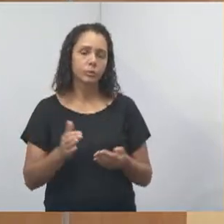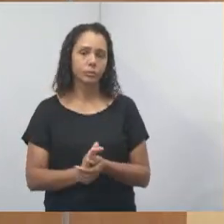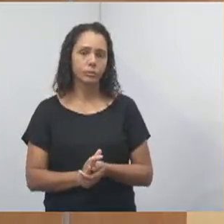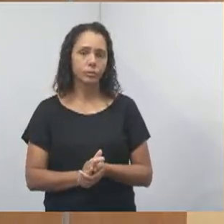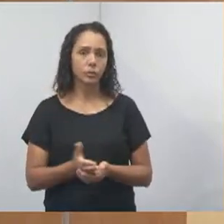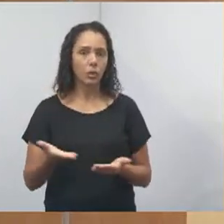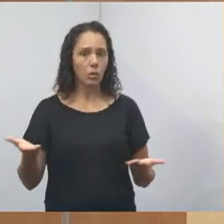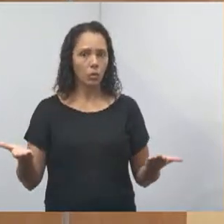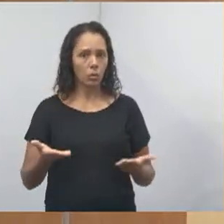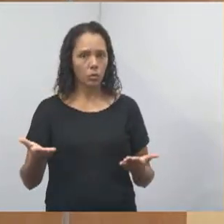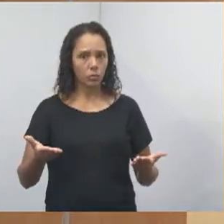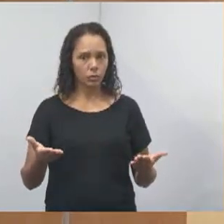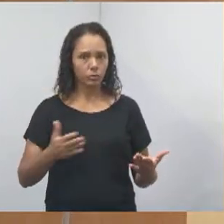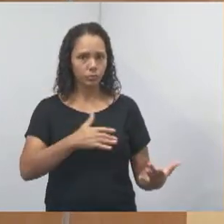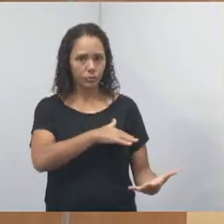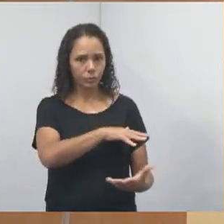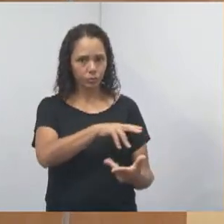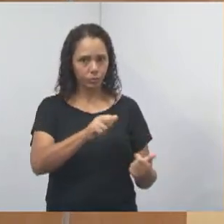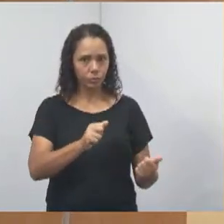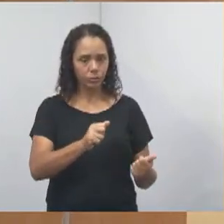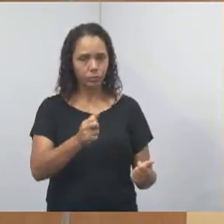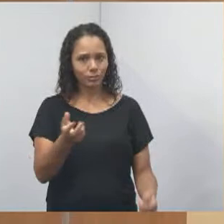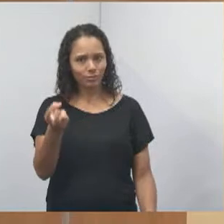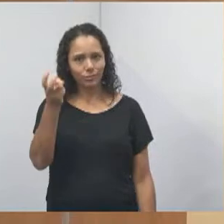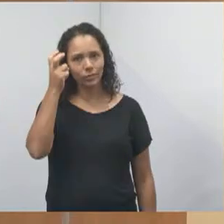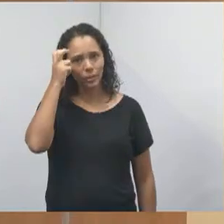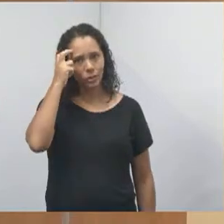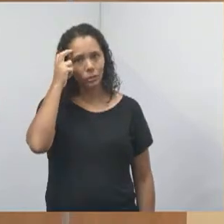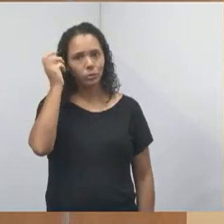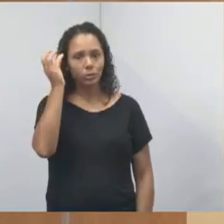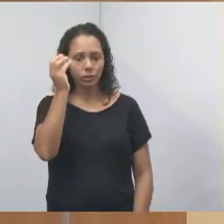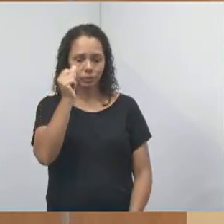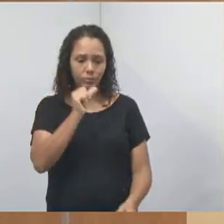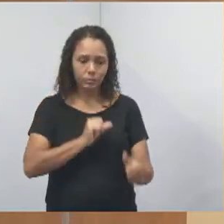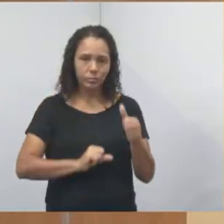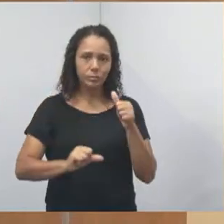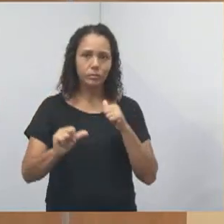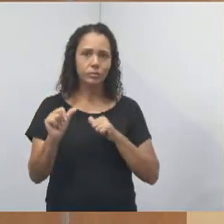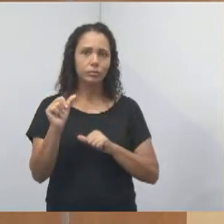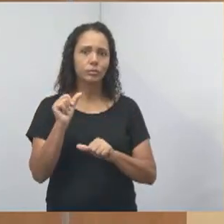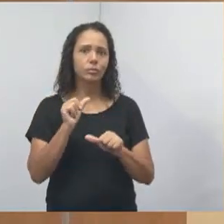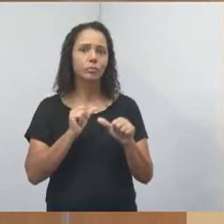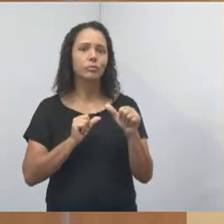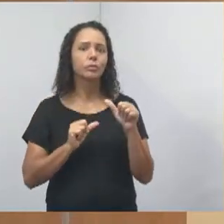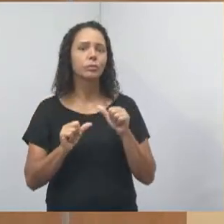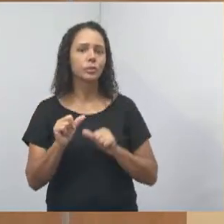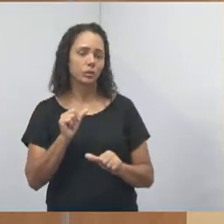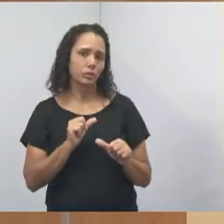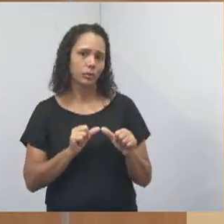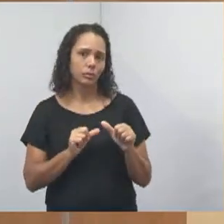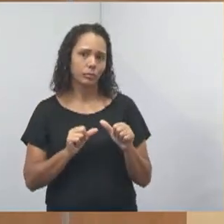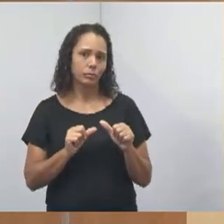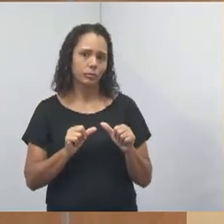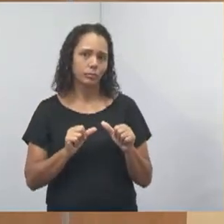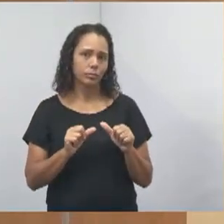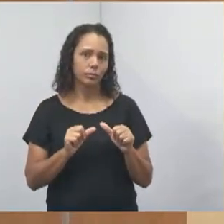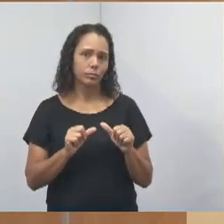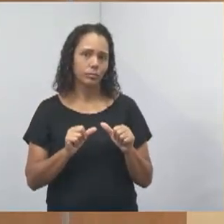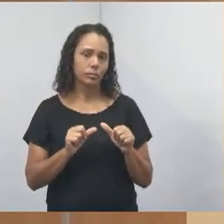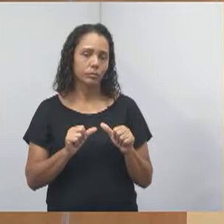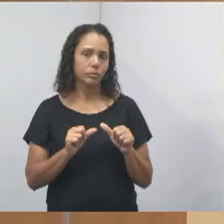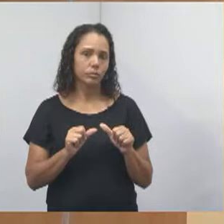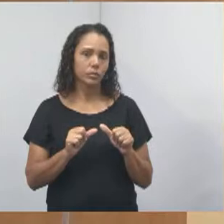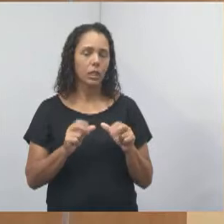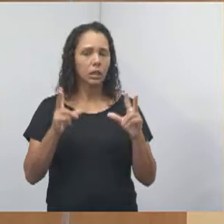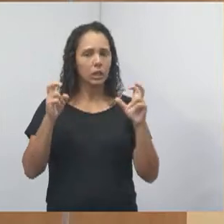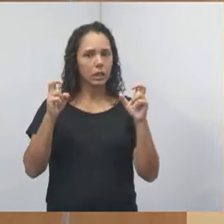moderno trouxe uma mudança de cultura com relação à forma de nós lidarmos com o alimento.